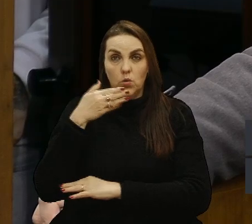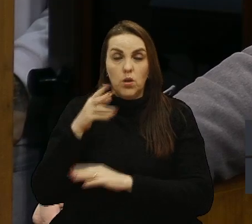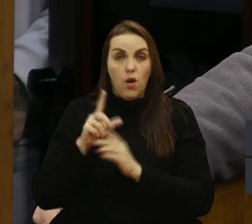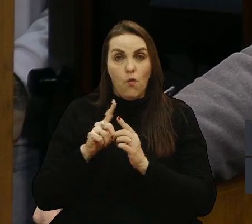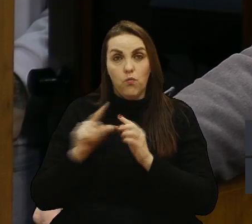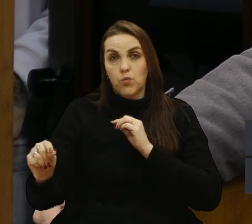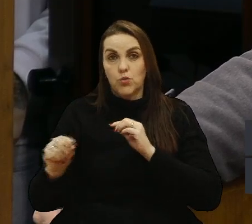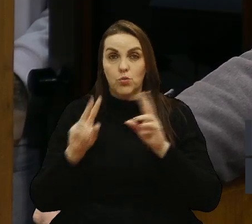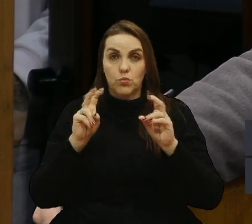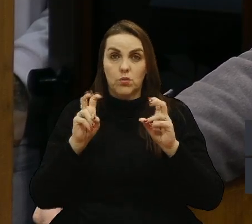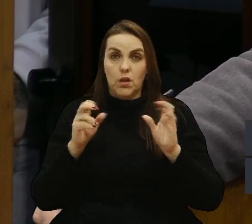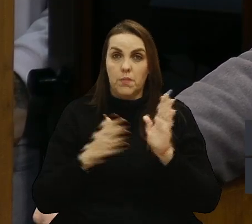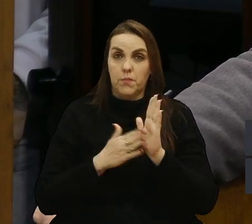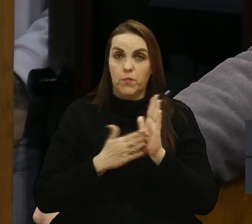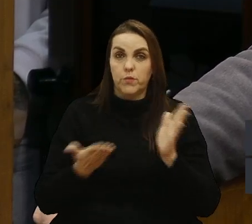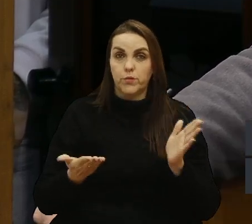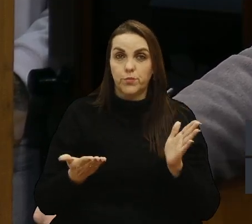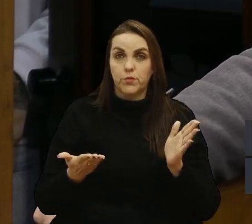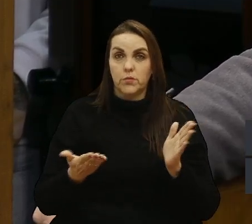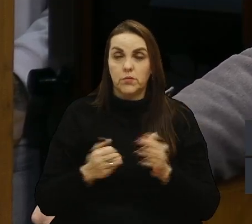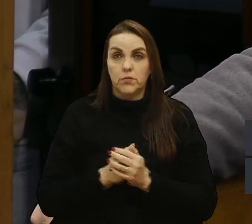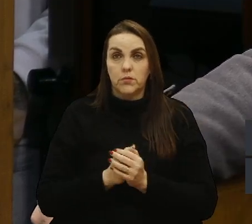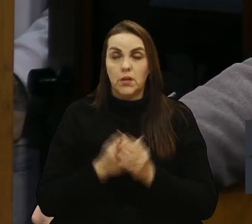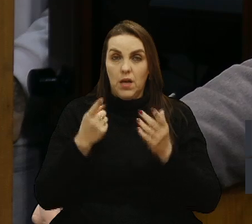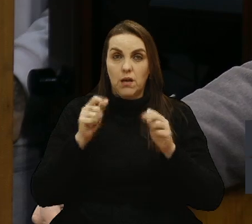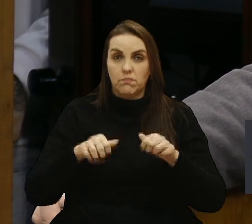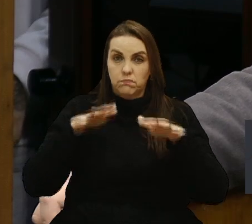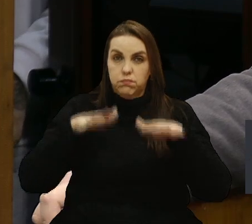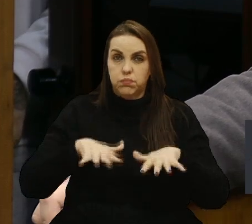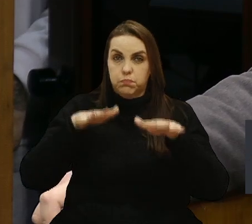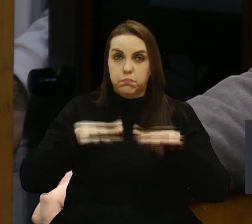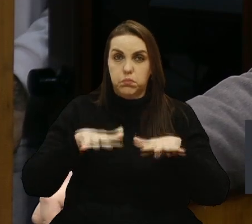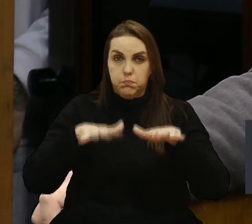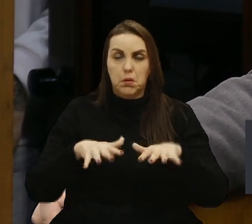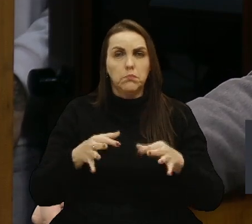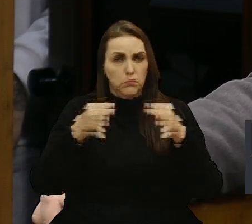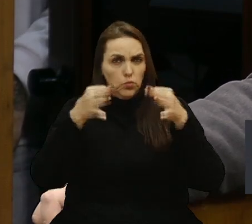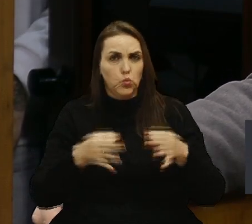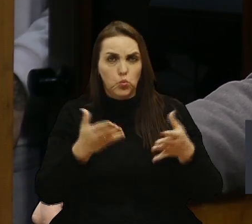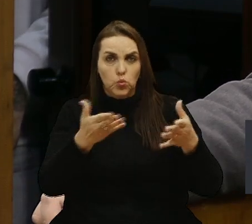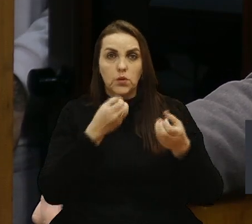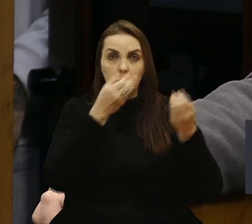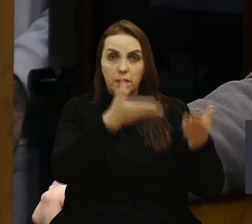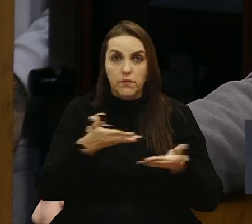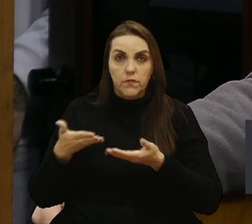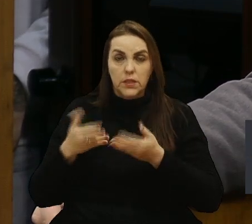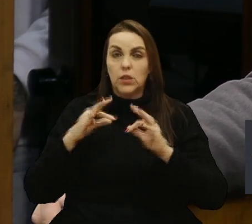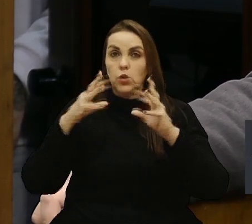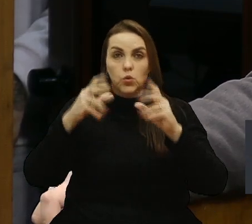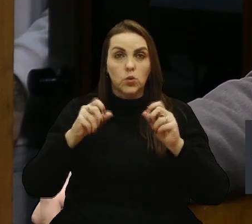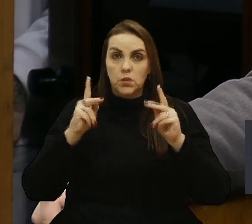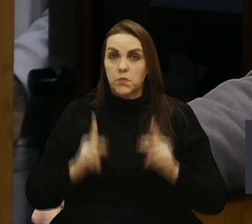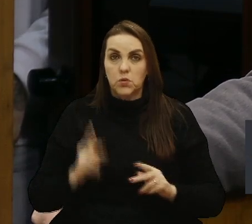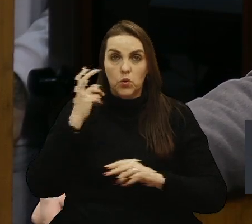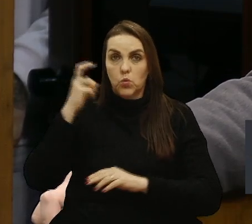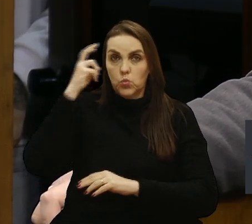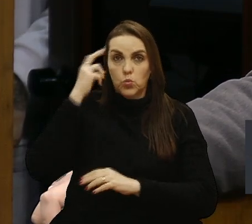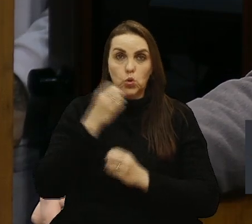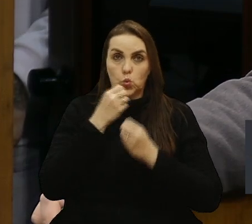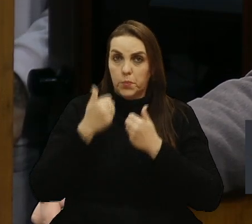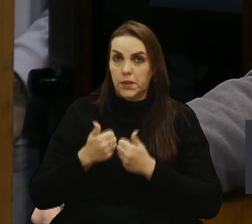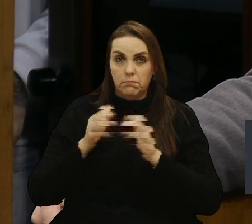porque dado a manifestação que é justa e muito bem-vinda a manifestação de todas as pessoas da cultura, mas nós estamos falando de uma